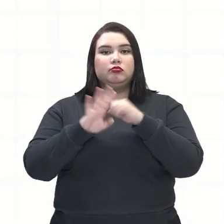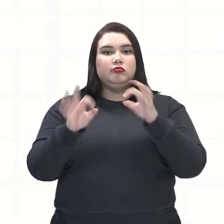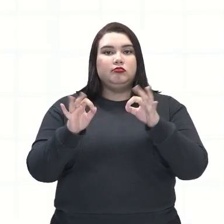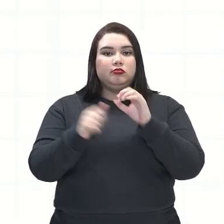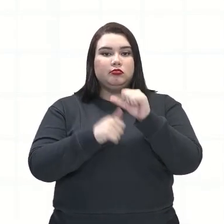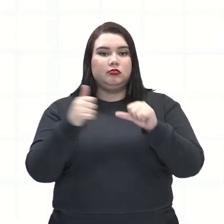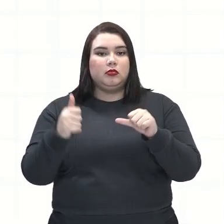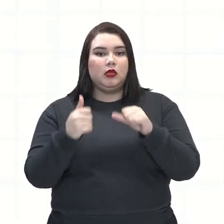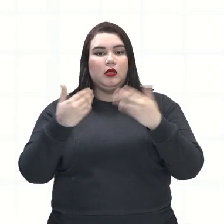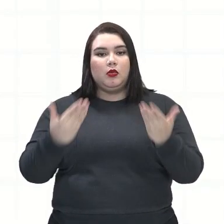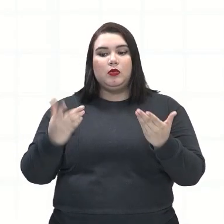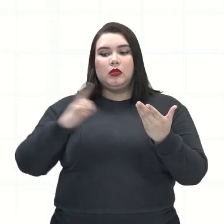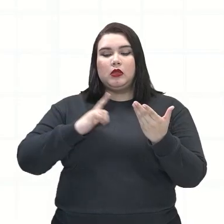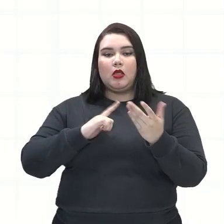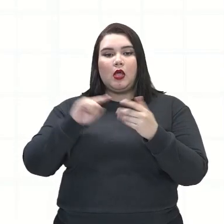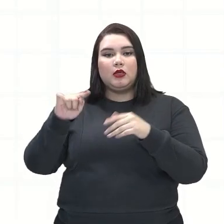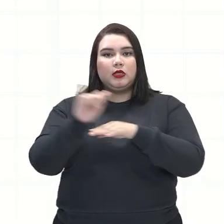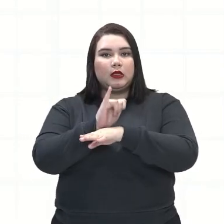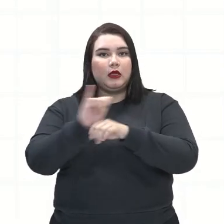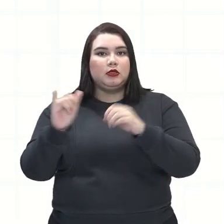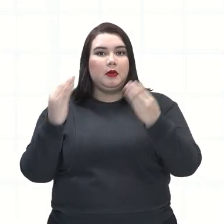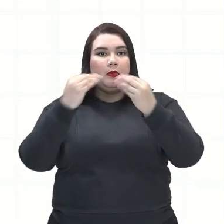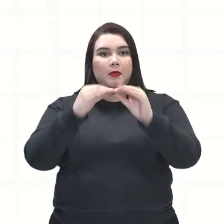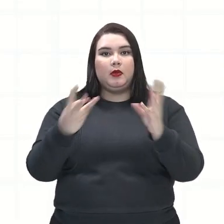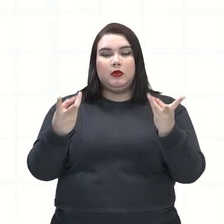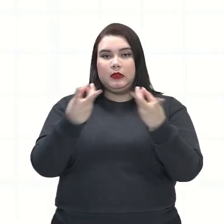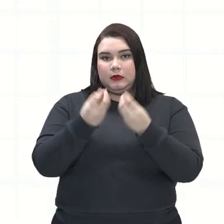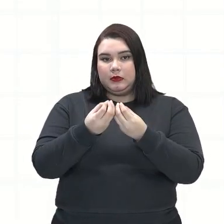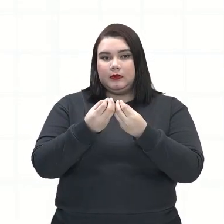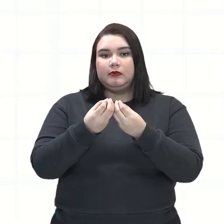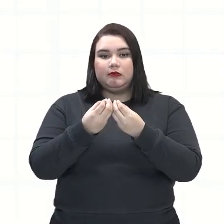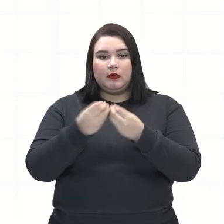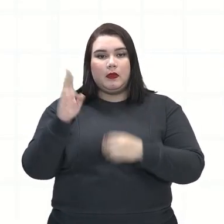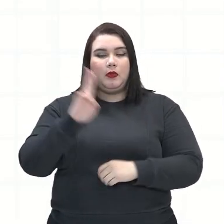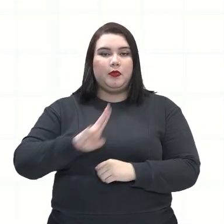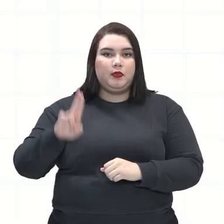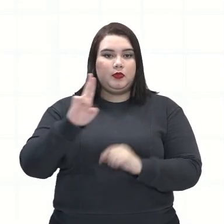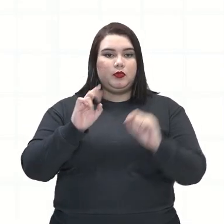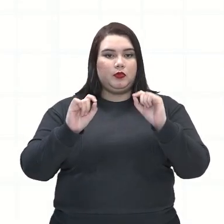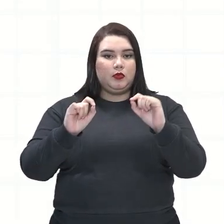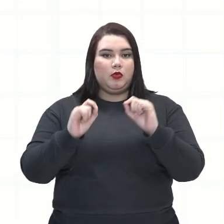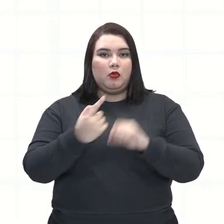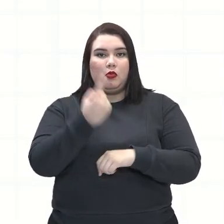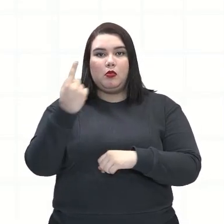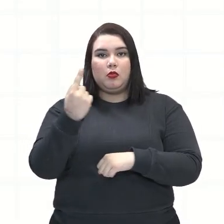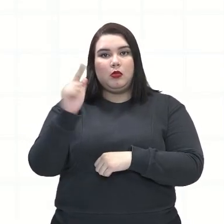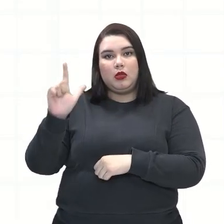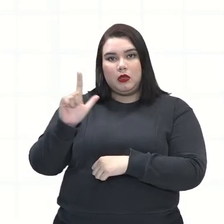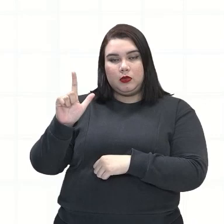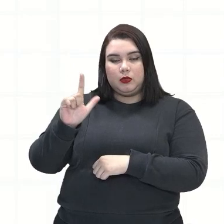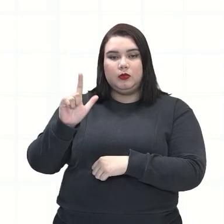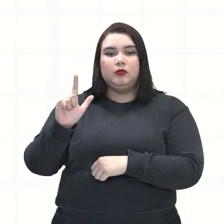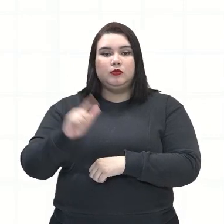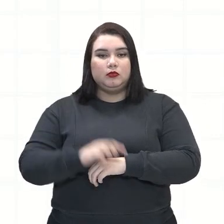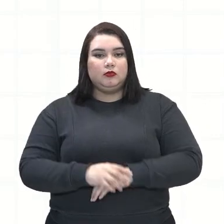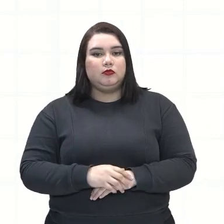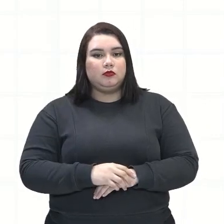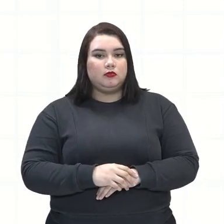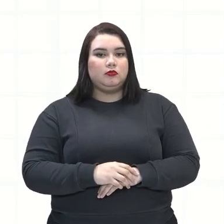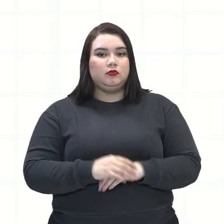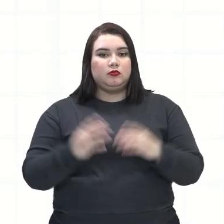o meu recurso para fazer essa contabilidade. Eu usei uma unidade de medida, que é 1 litro, para fazer